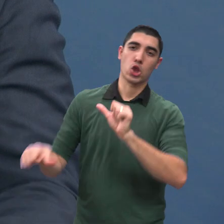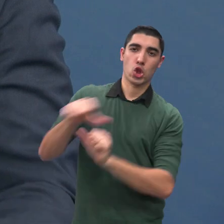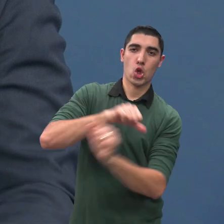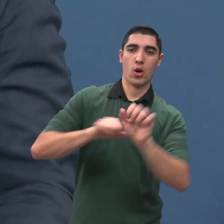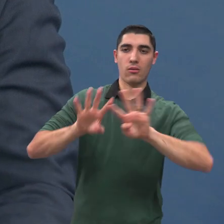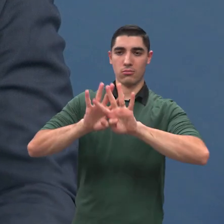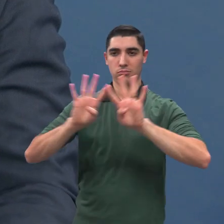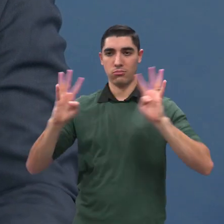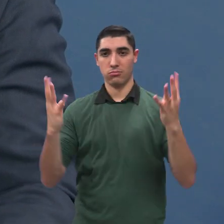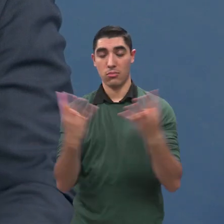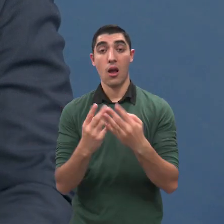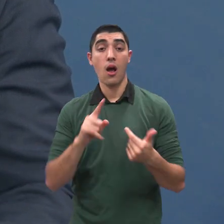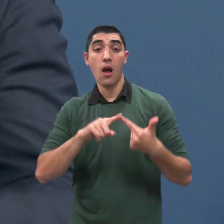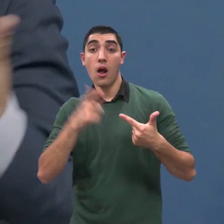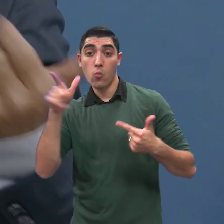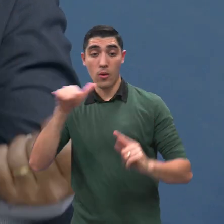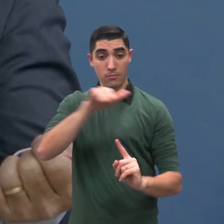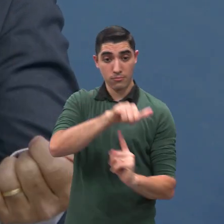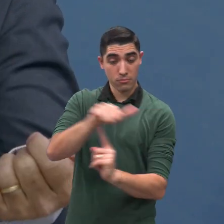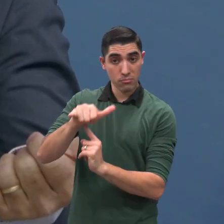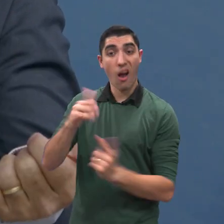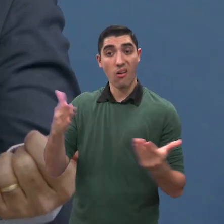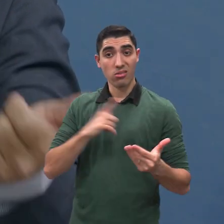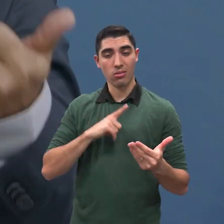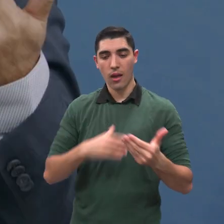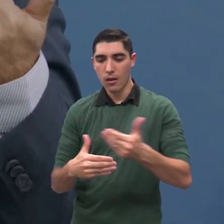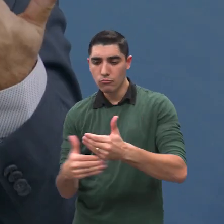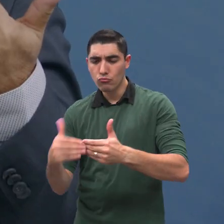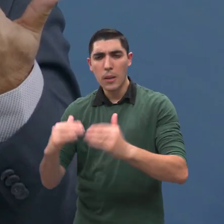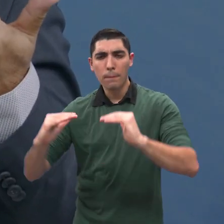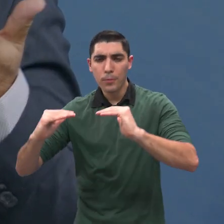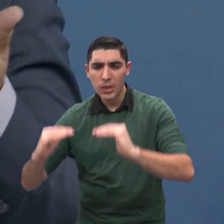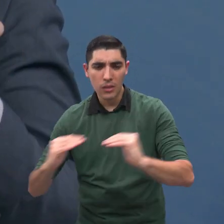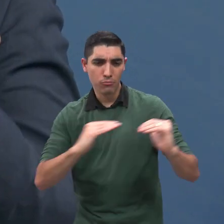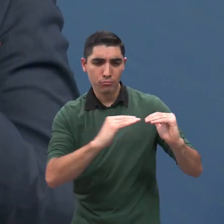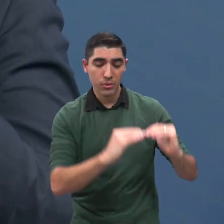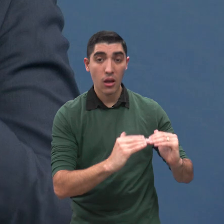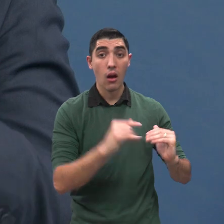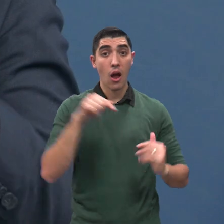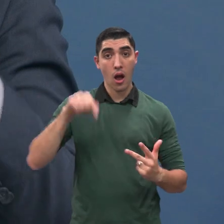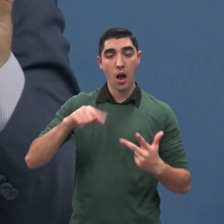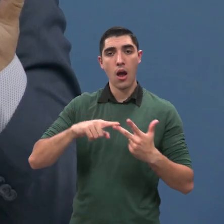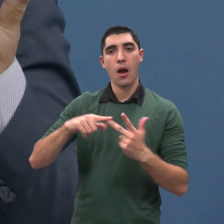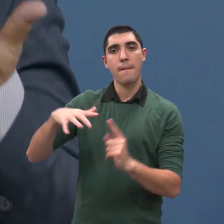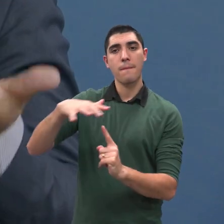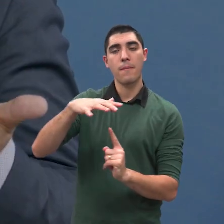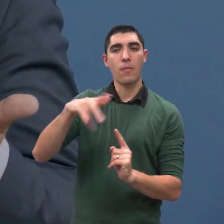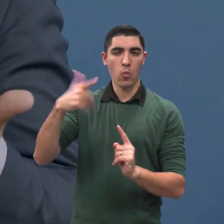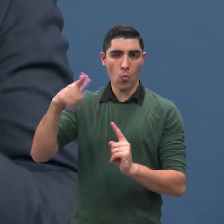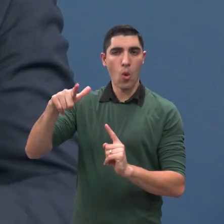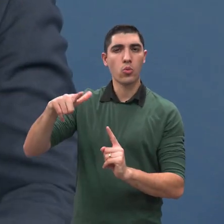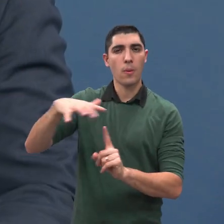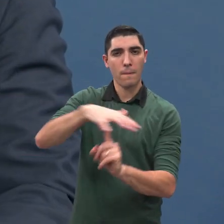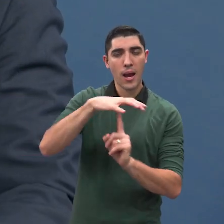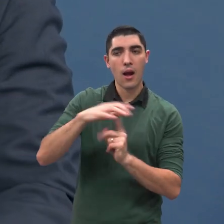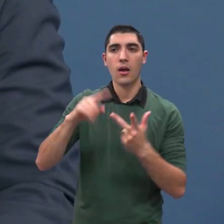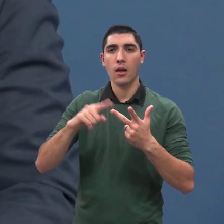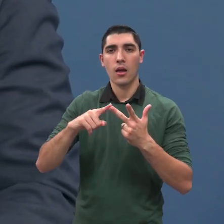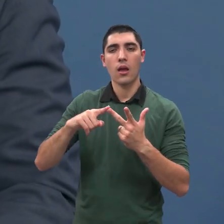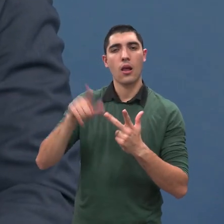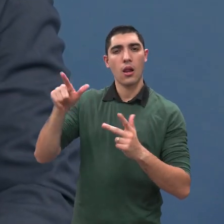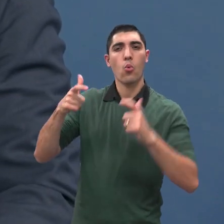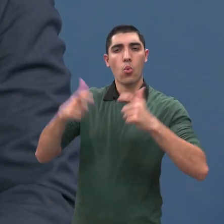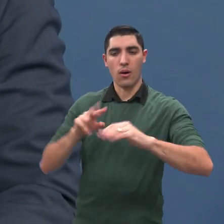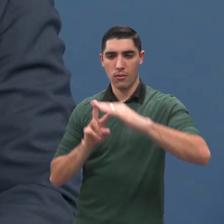ele tem uma grade baixa. Agora foi entregue, os parques que tem aqui, o Parque Ribeirão Vermelho,